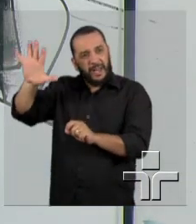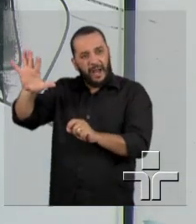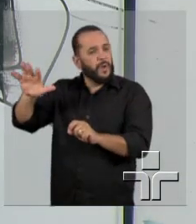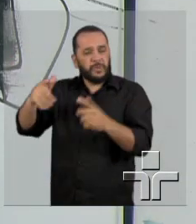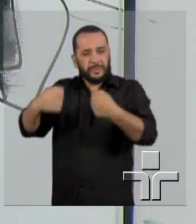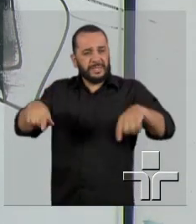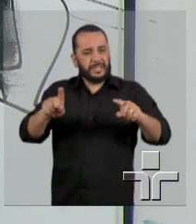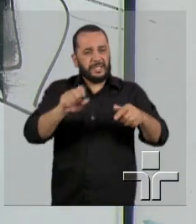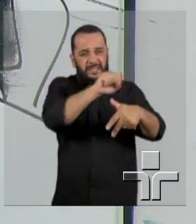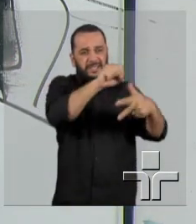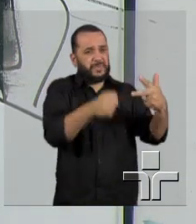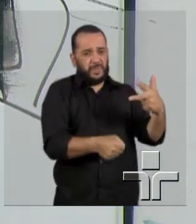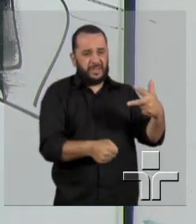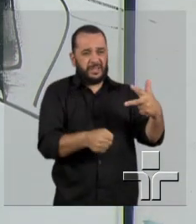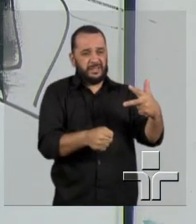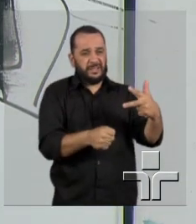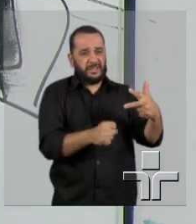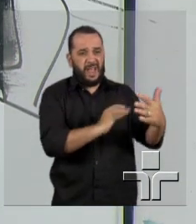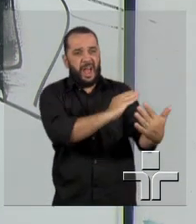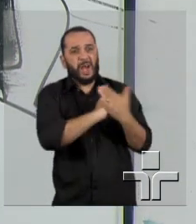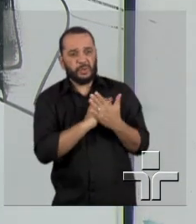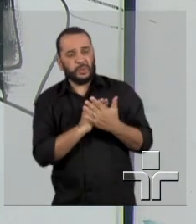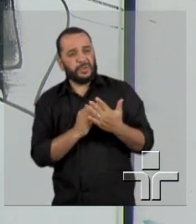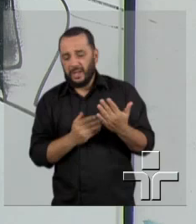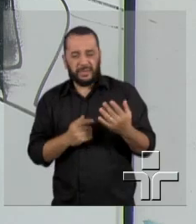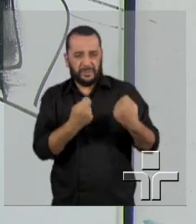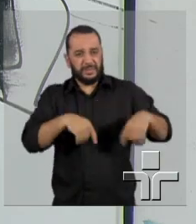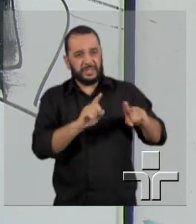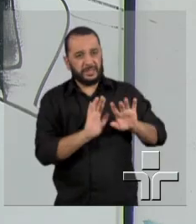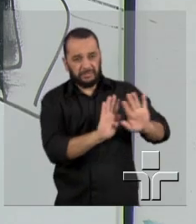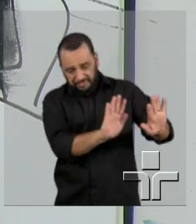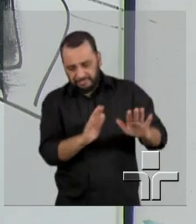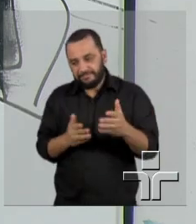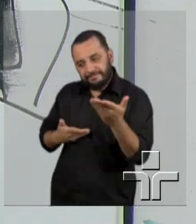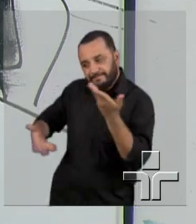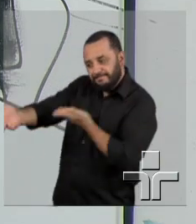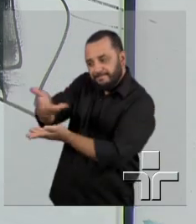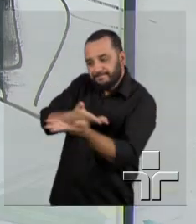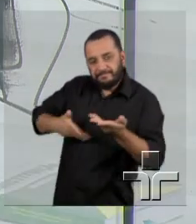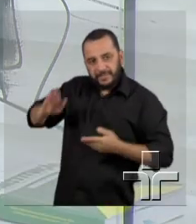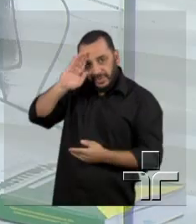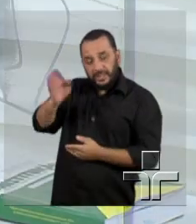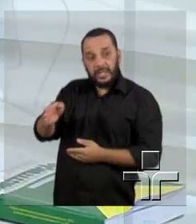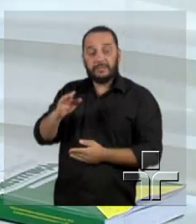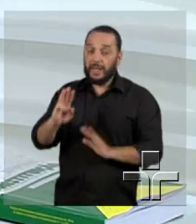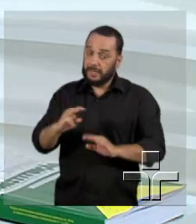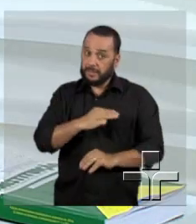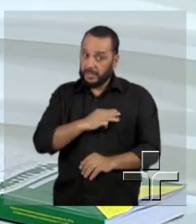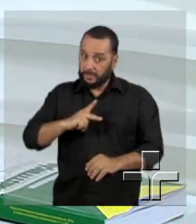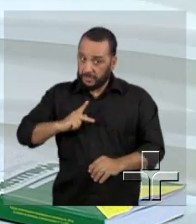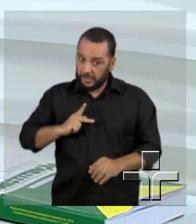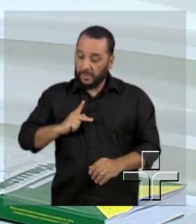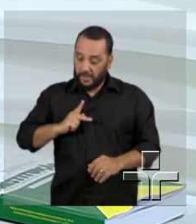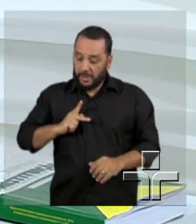dos poderes. Agora, é claro que ele faz parte de um sistema de justiça, não confundir poder